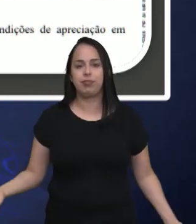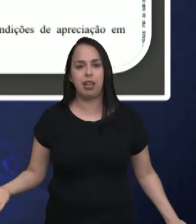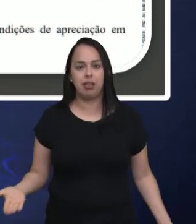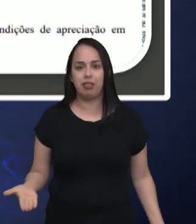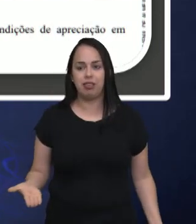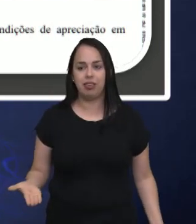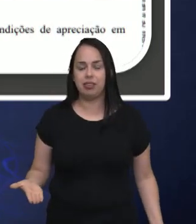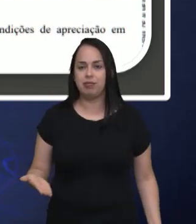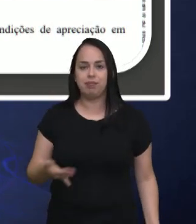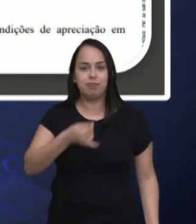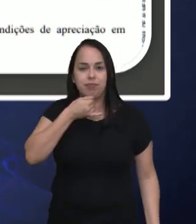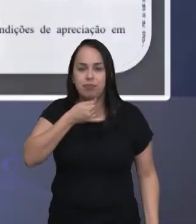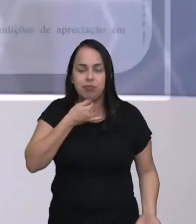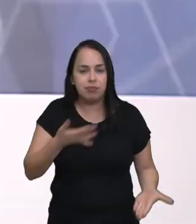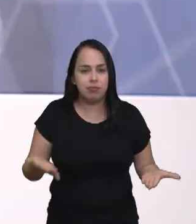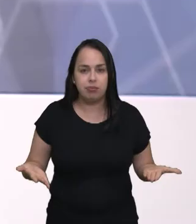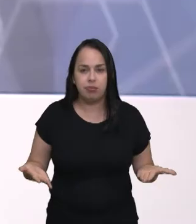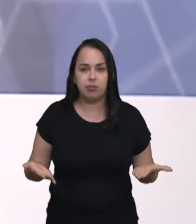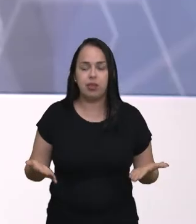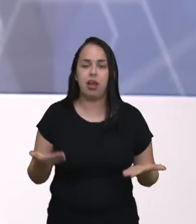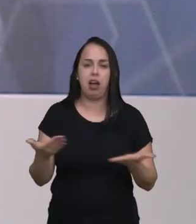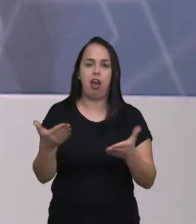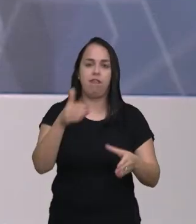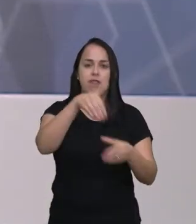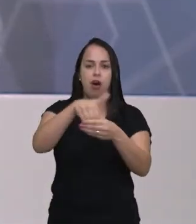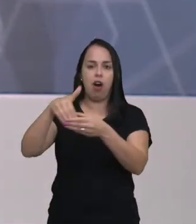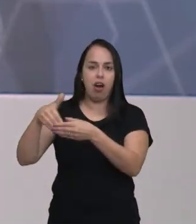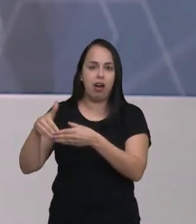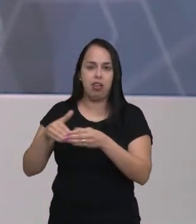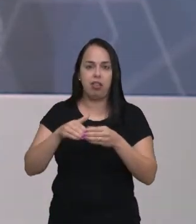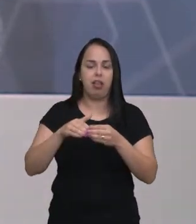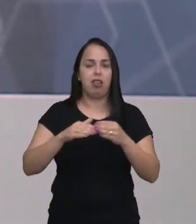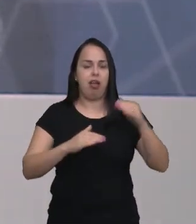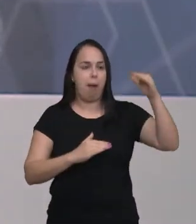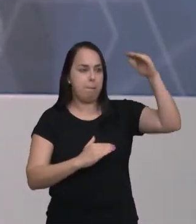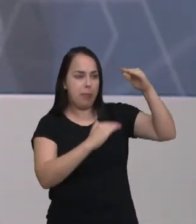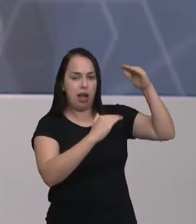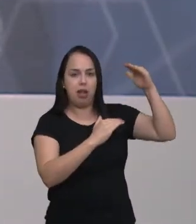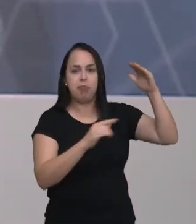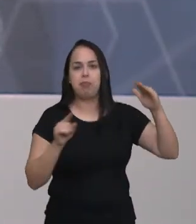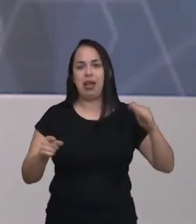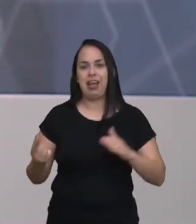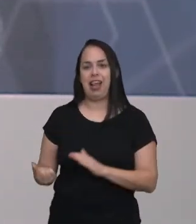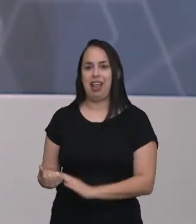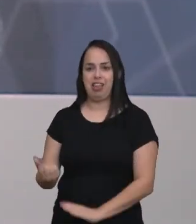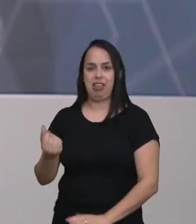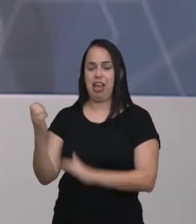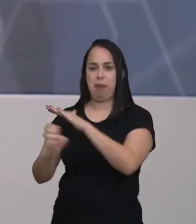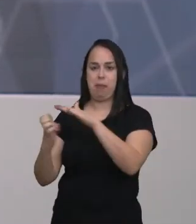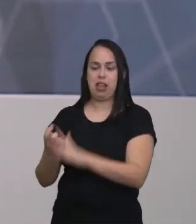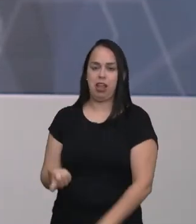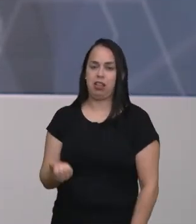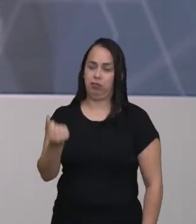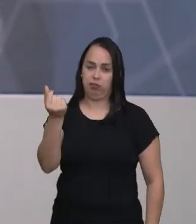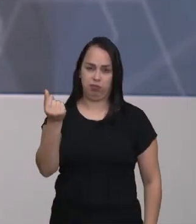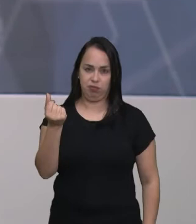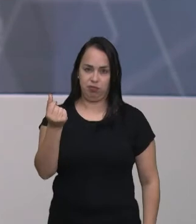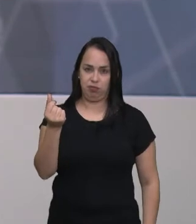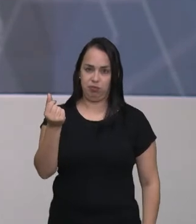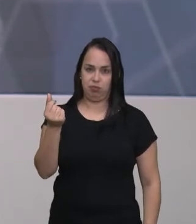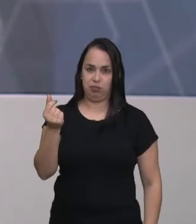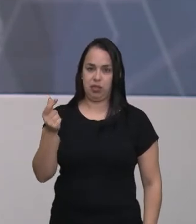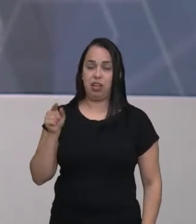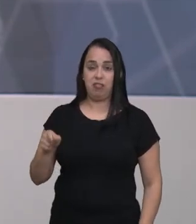da gente estar votando essa redução para dar lucro para as empresas que estão ali, em